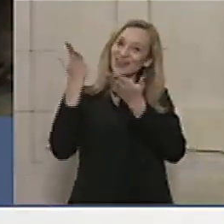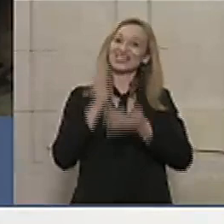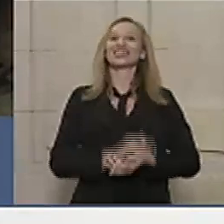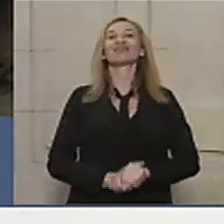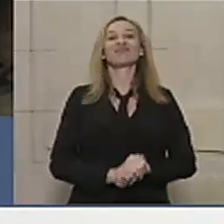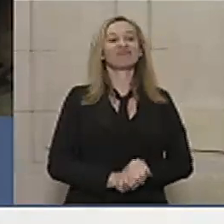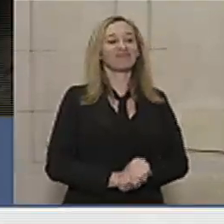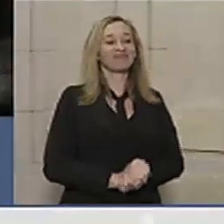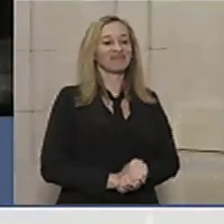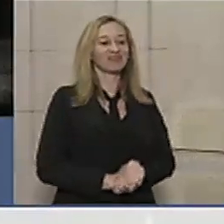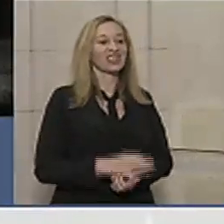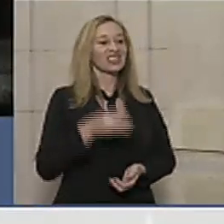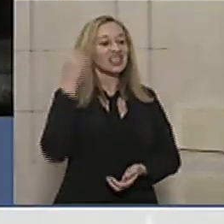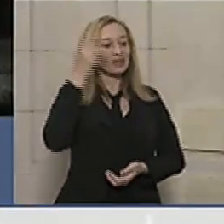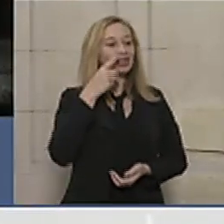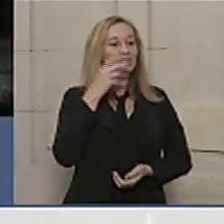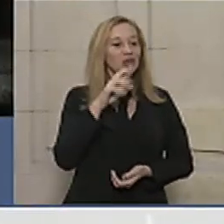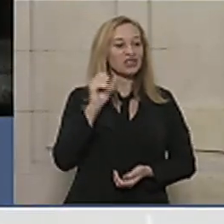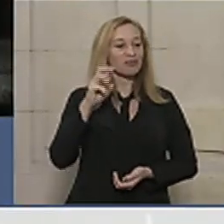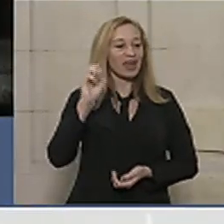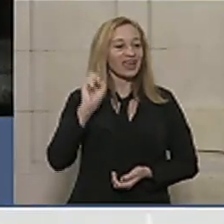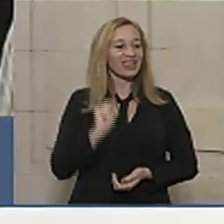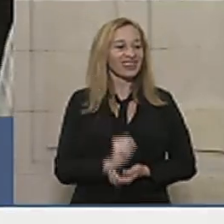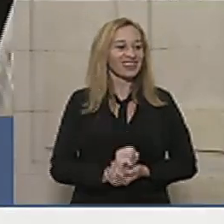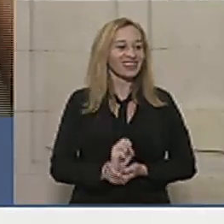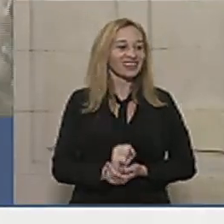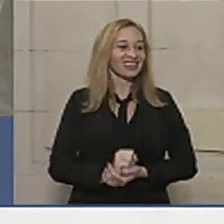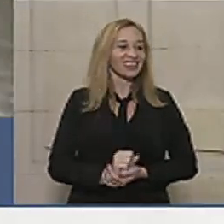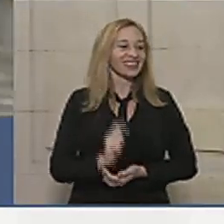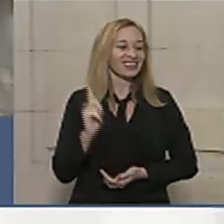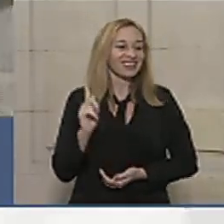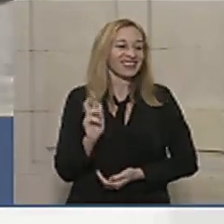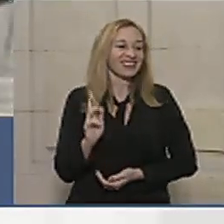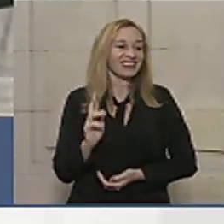obrigada. Deputado Rosenberg. Pela ordem, presidente. Obrigado, senhor presidente.